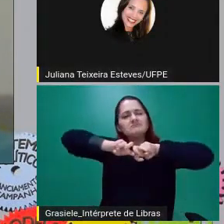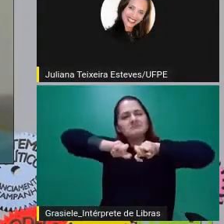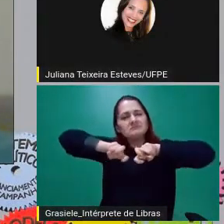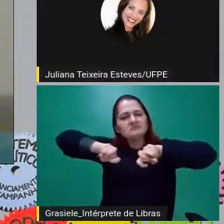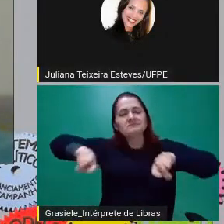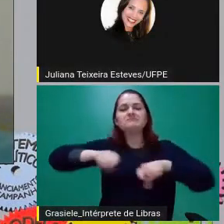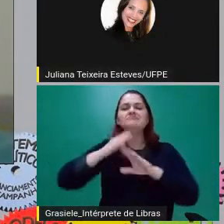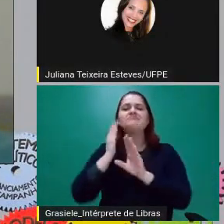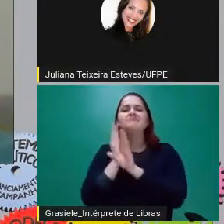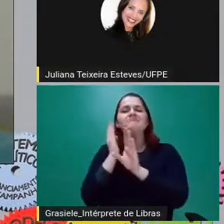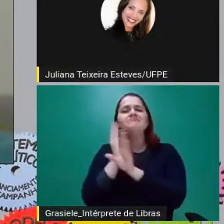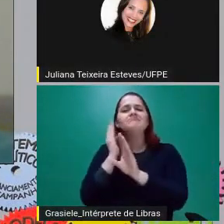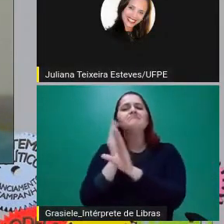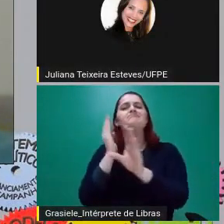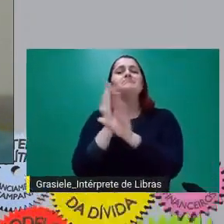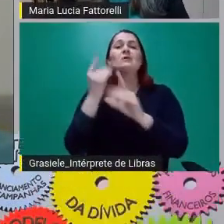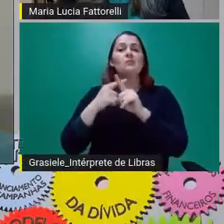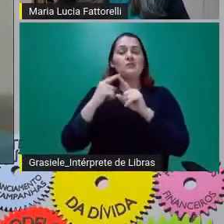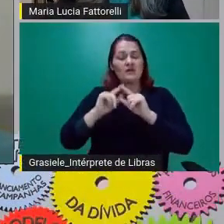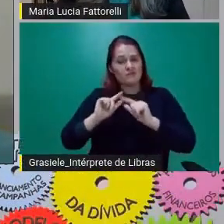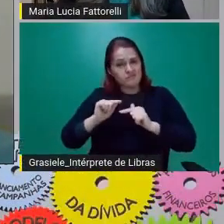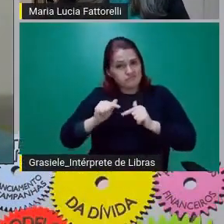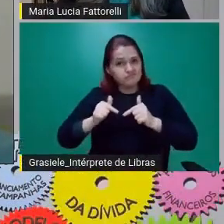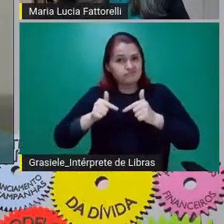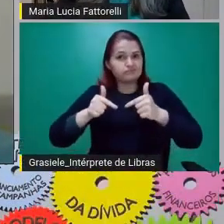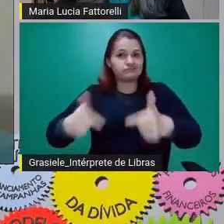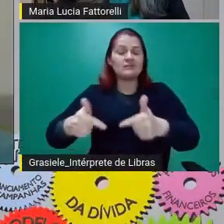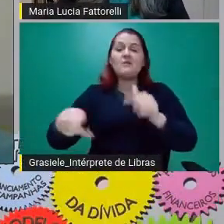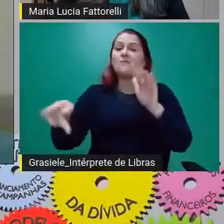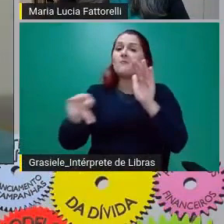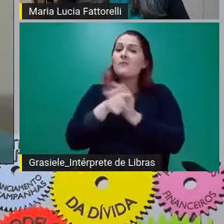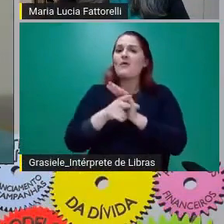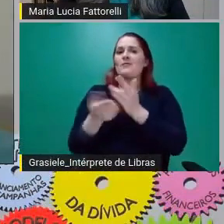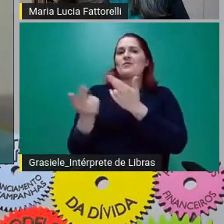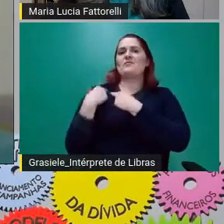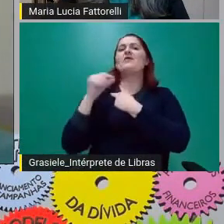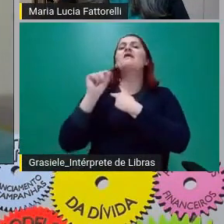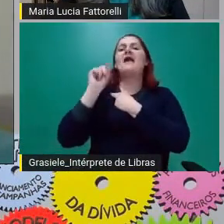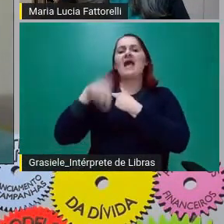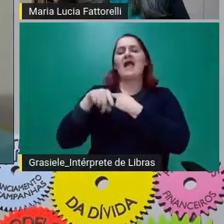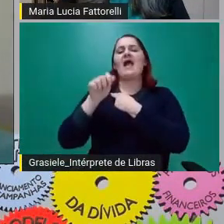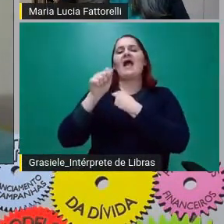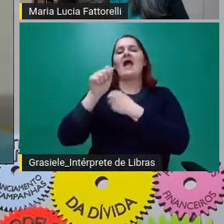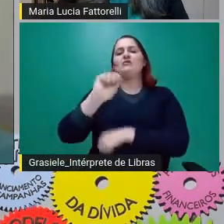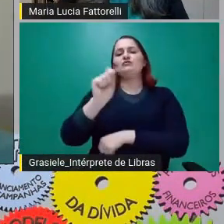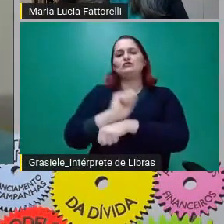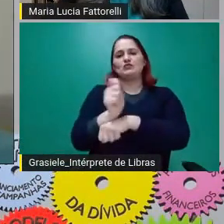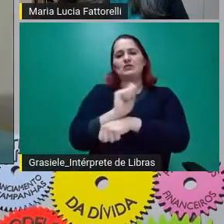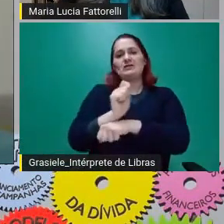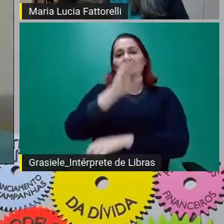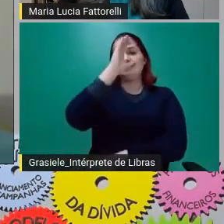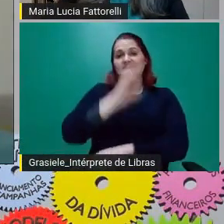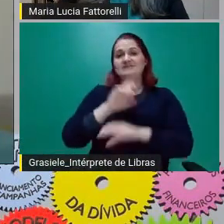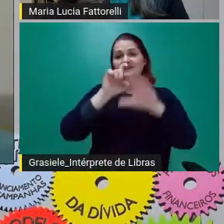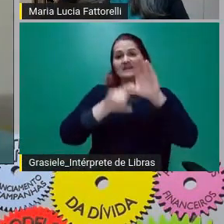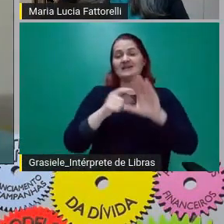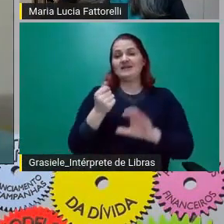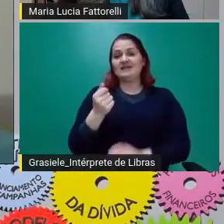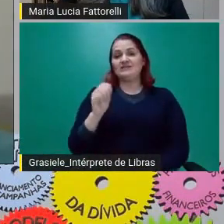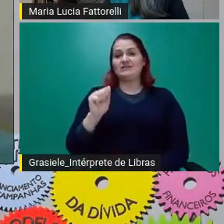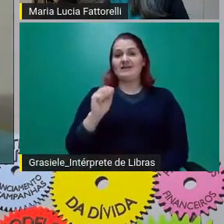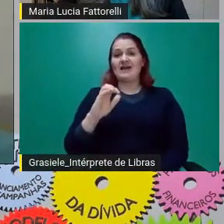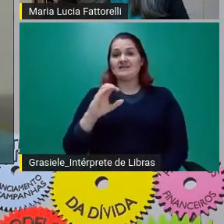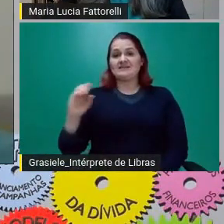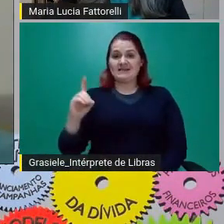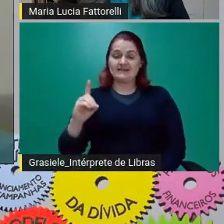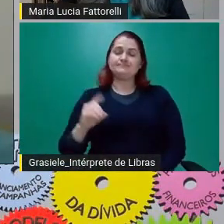zelo, com muito empenho, pela Auditoria Cidadã da Dívida. É importante esse momento, que é um momento em que a gente pode